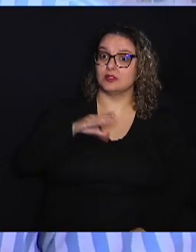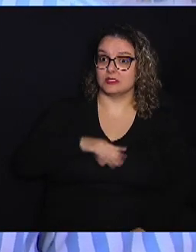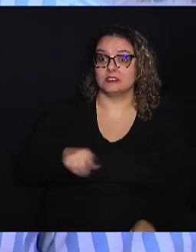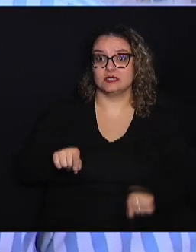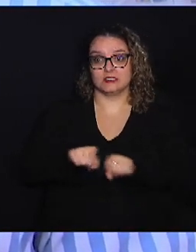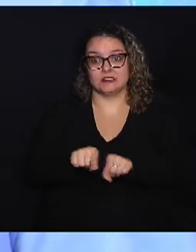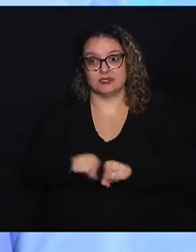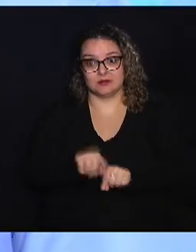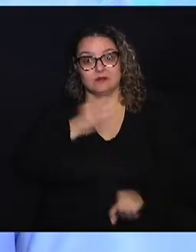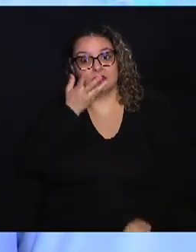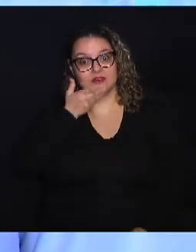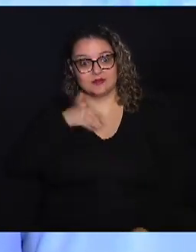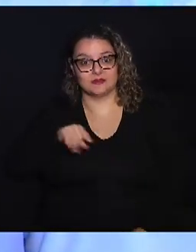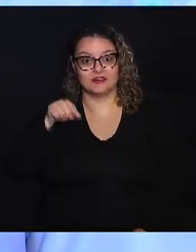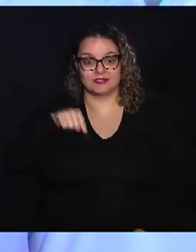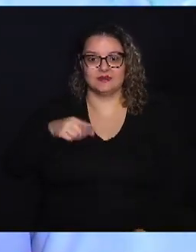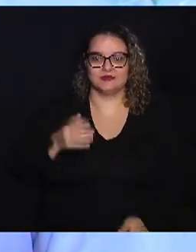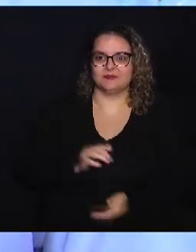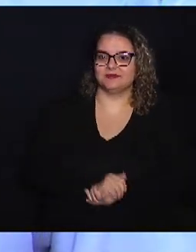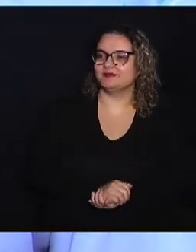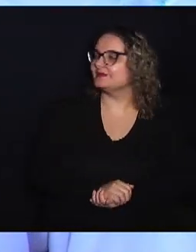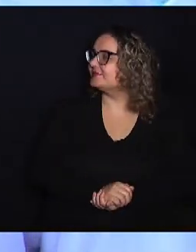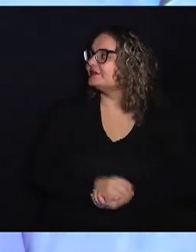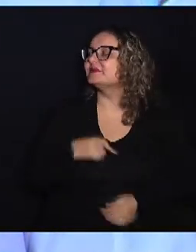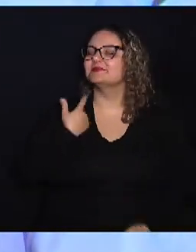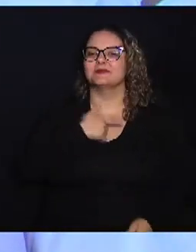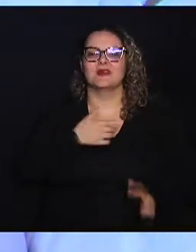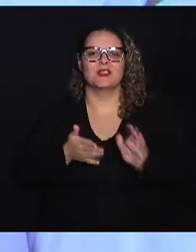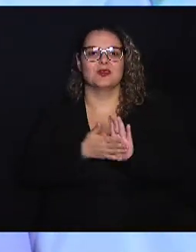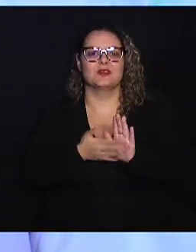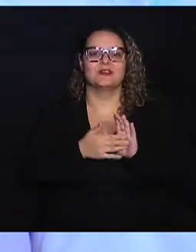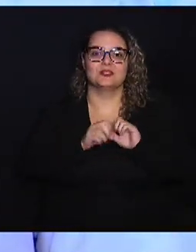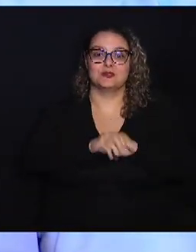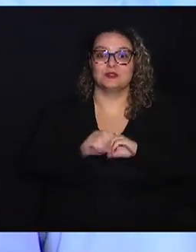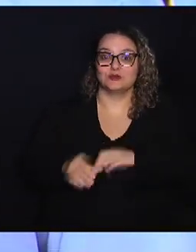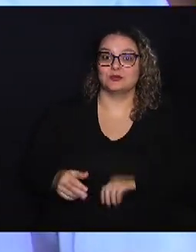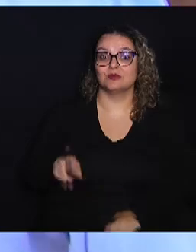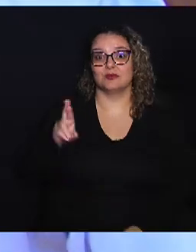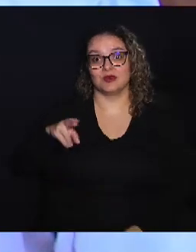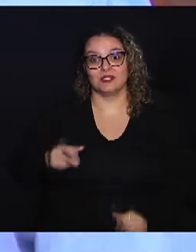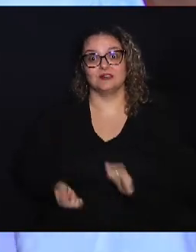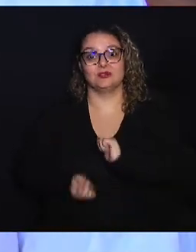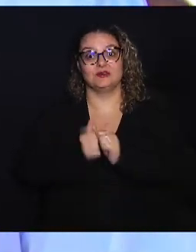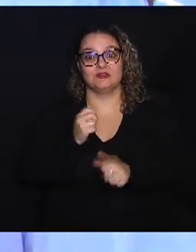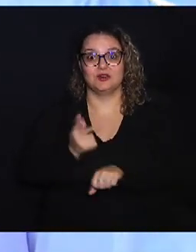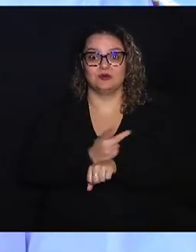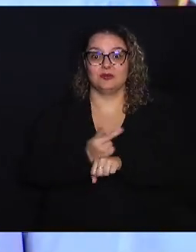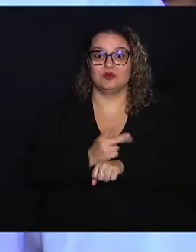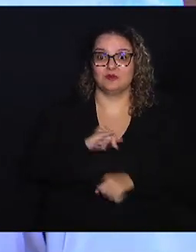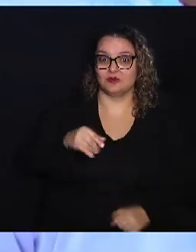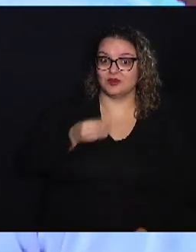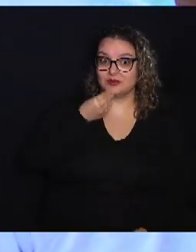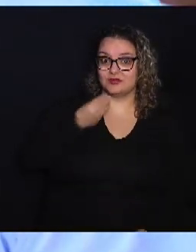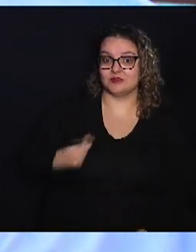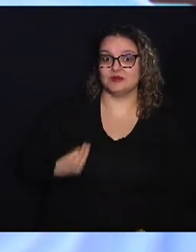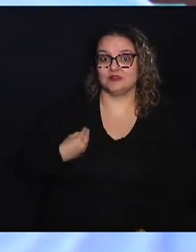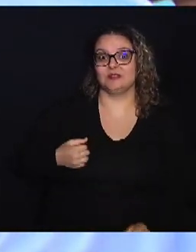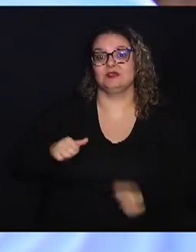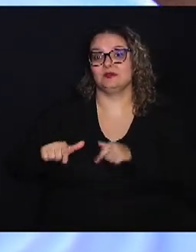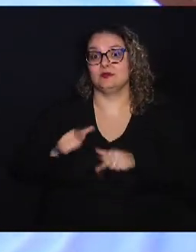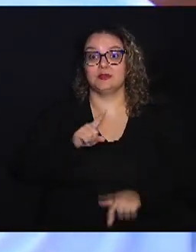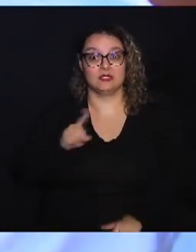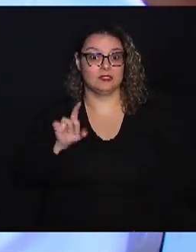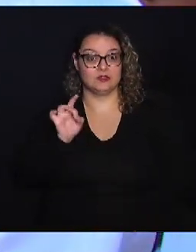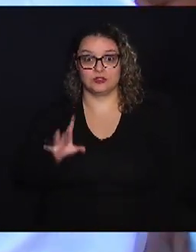para as crianças que estão aqui. Nós estamos uma proposta hoje, educar através do esporte, buscando as oportunidades de vida, na formação, acho que não só no